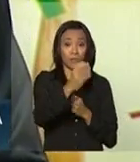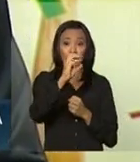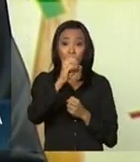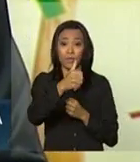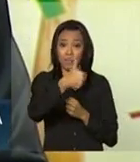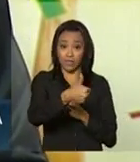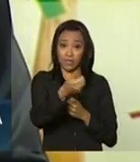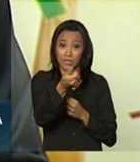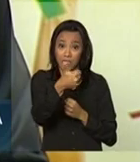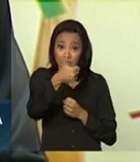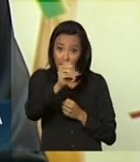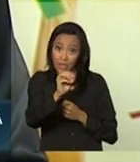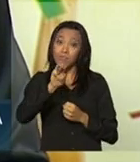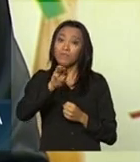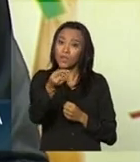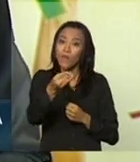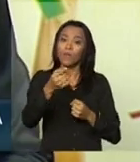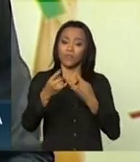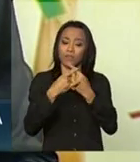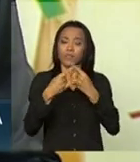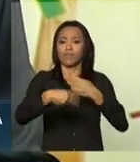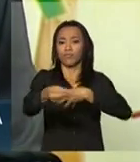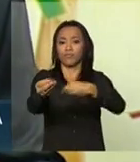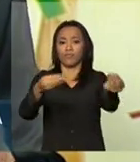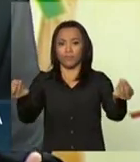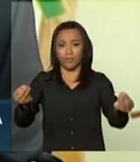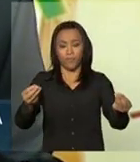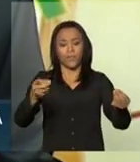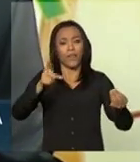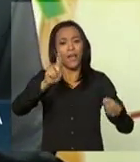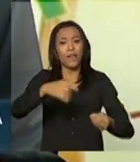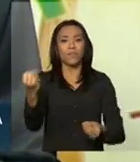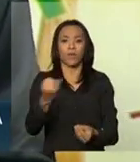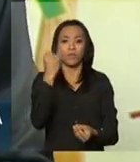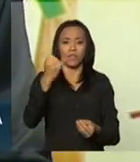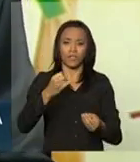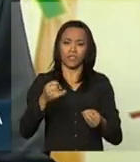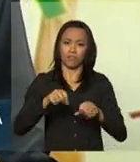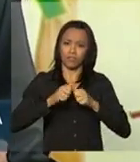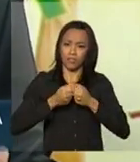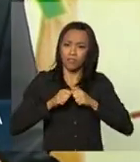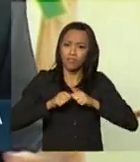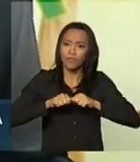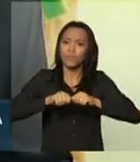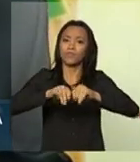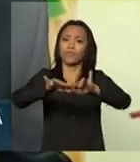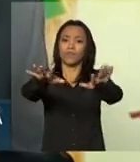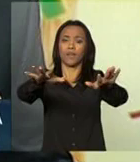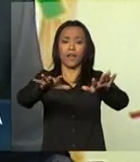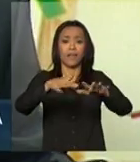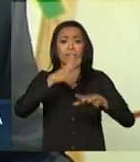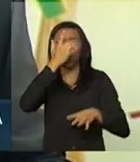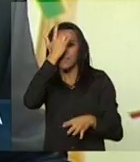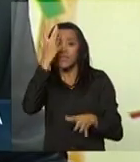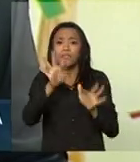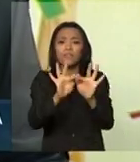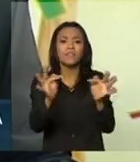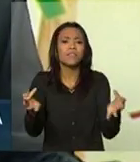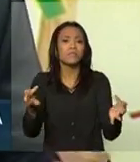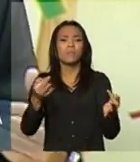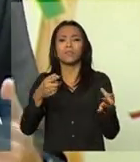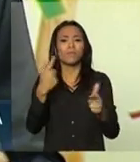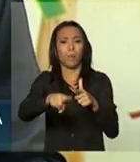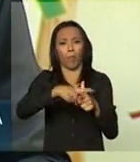de preservativos distribuídos. É fundamental essa massificação, a garantia do acesso simples, sem barreiras,